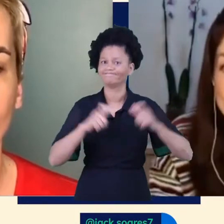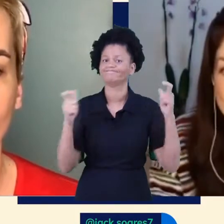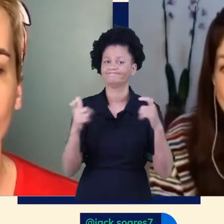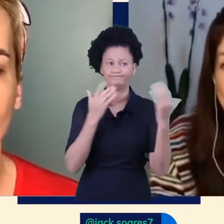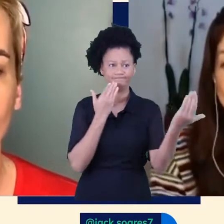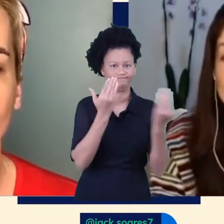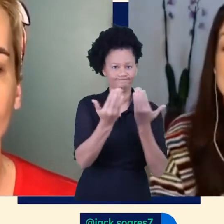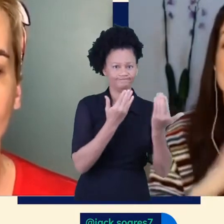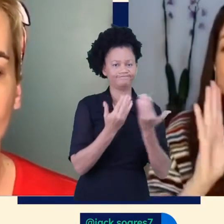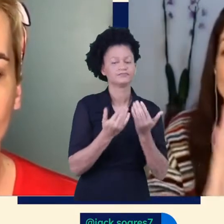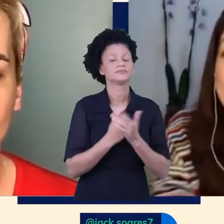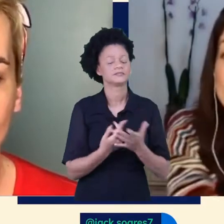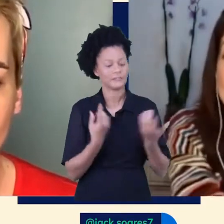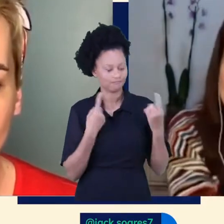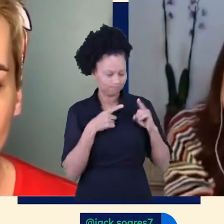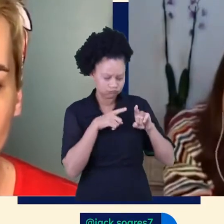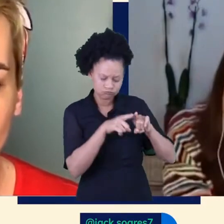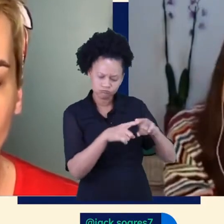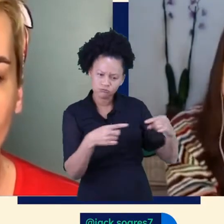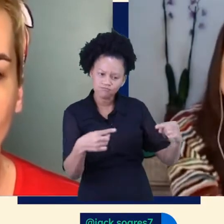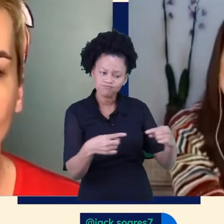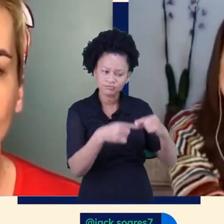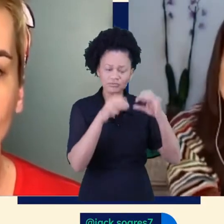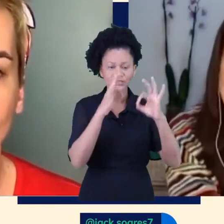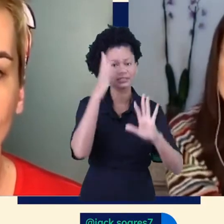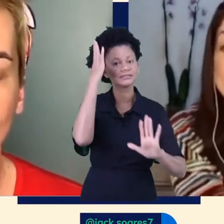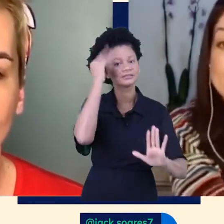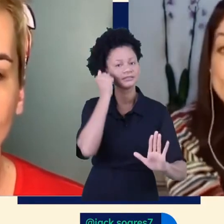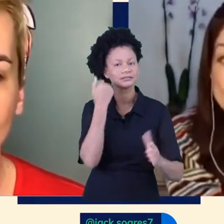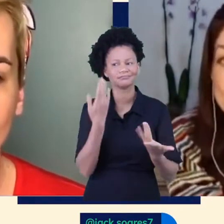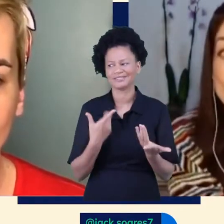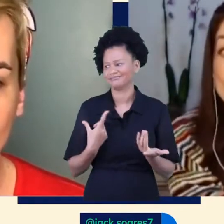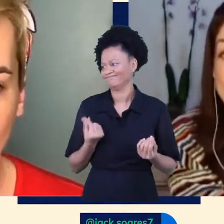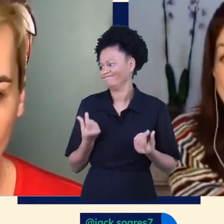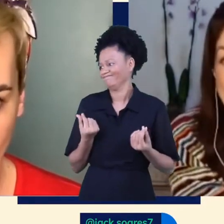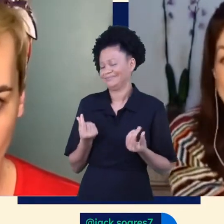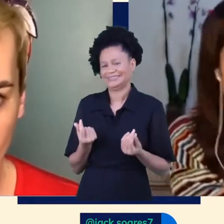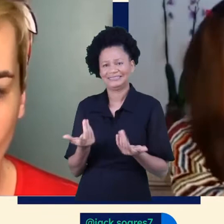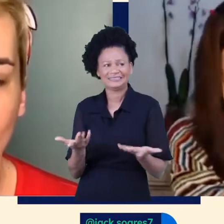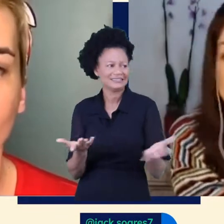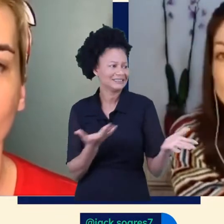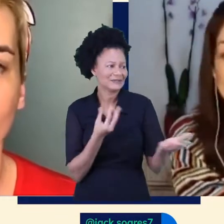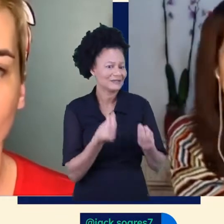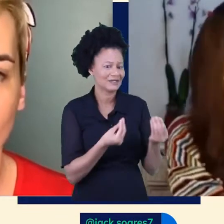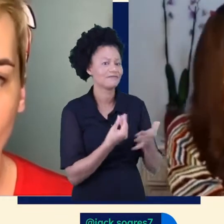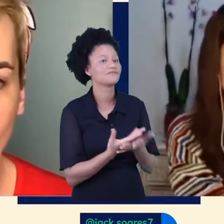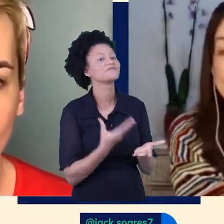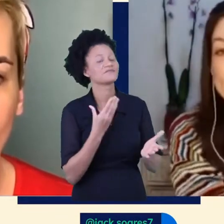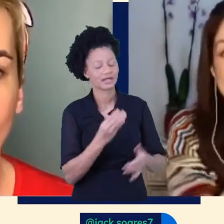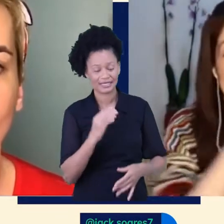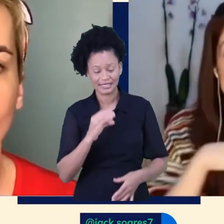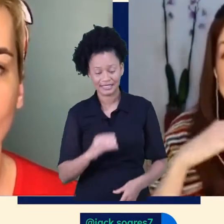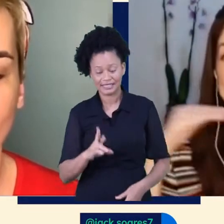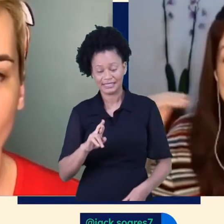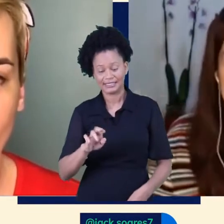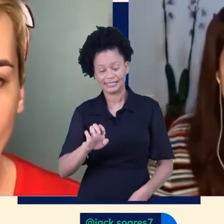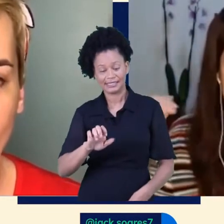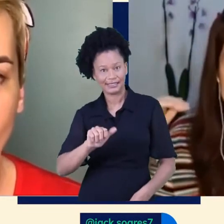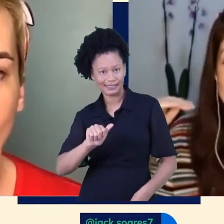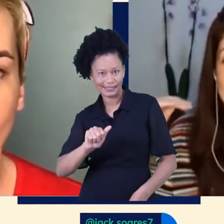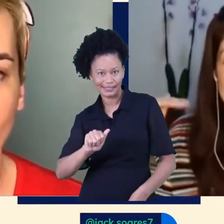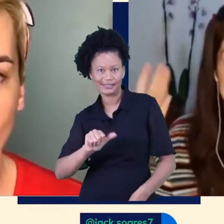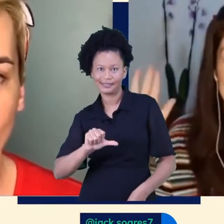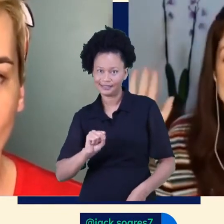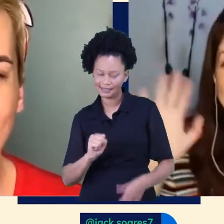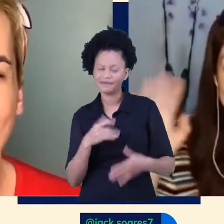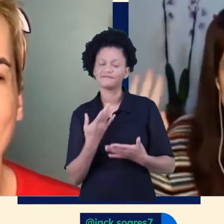tenho grana. Vai pelo CREAS, vai via CREAS, vai no Conselho Tutelar. Gente, Conselho Tutelar, primeiro, não serve para